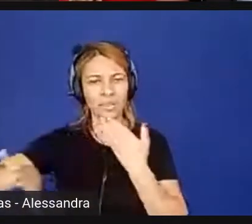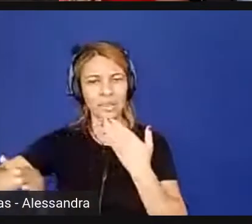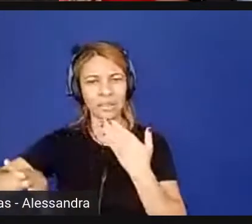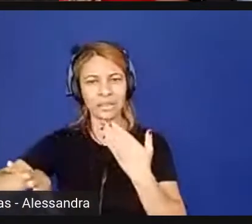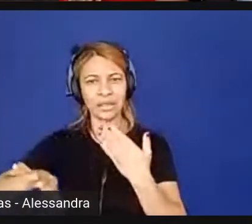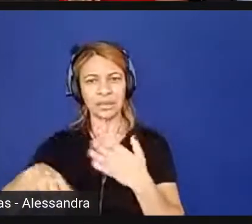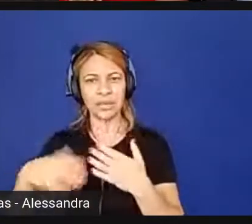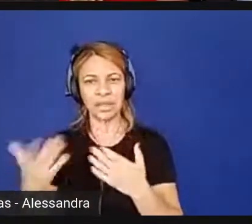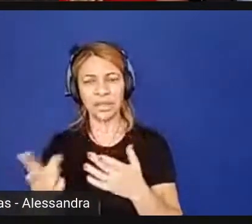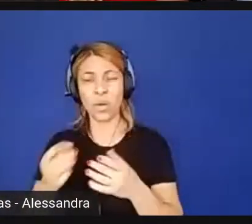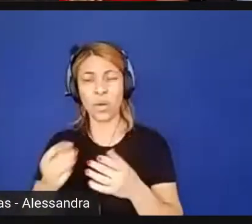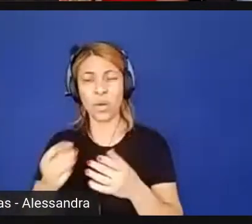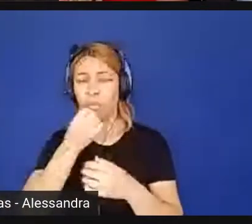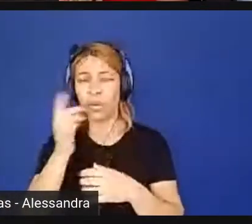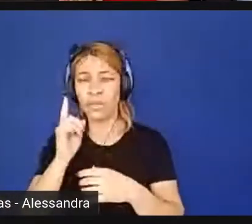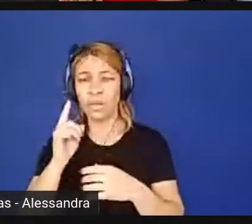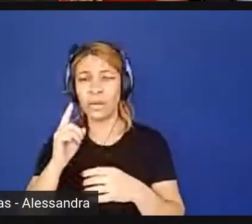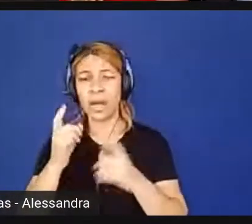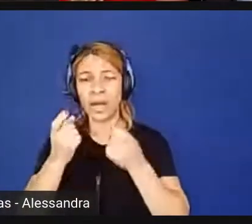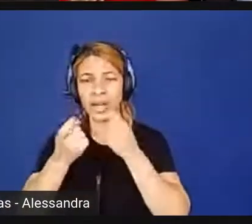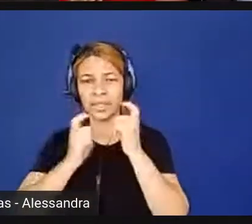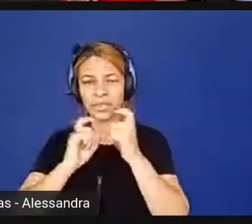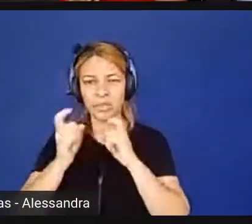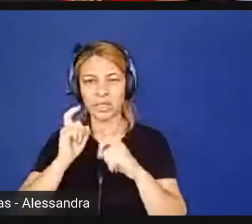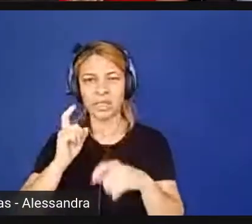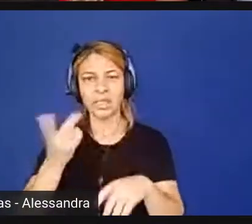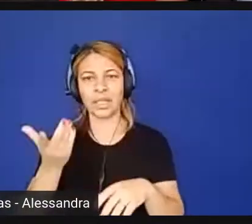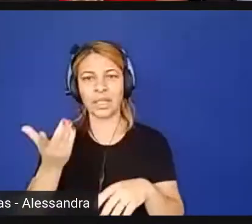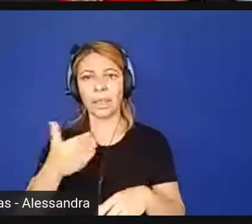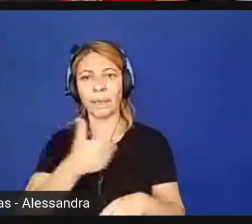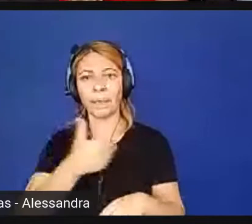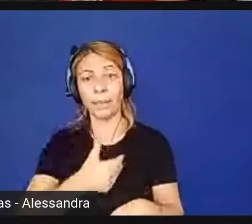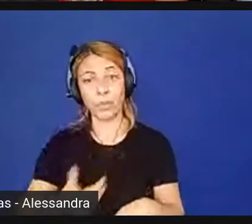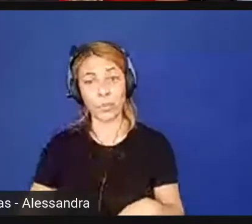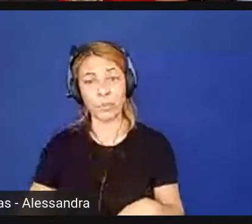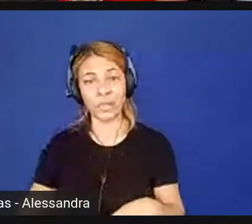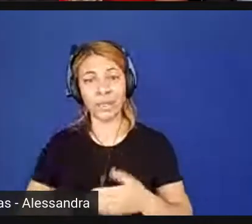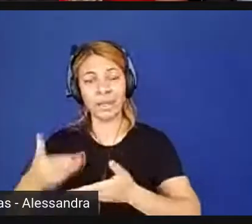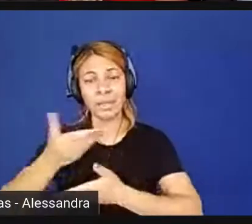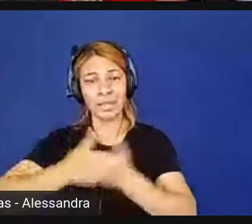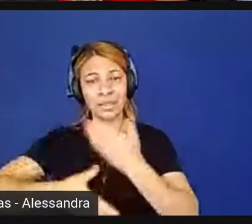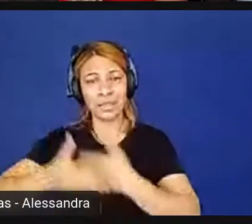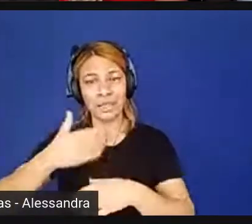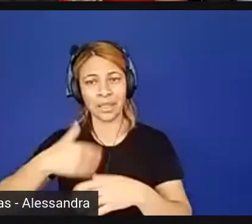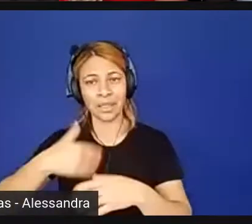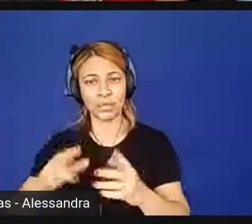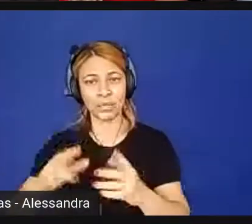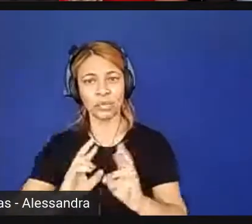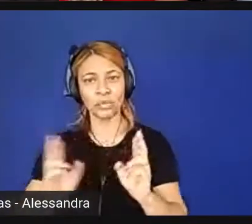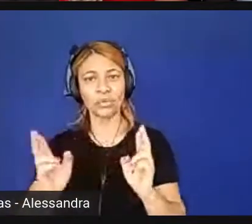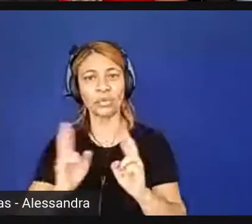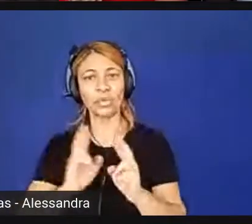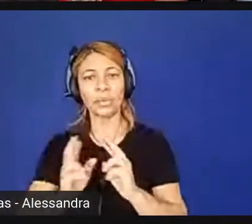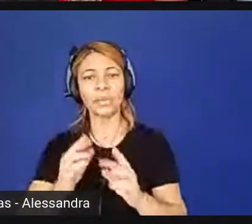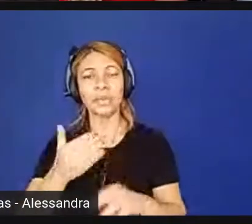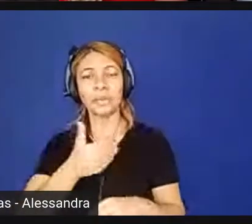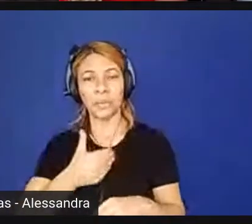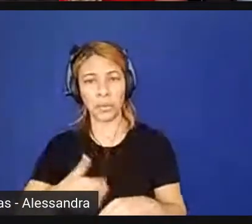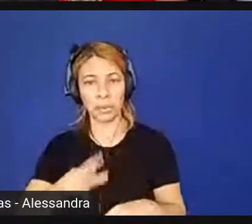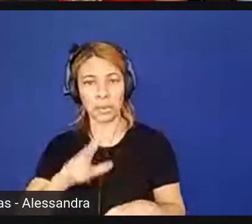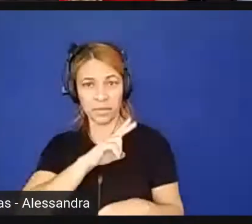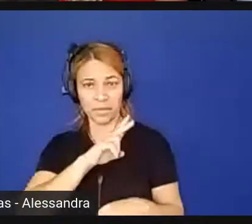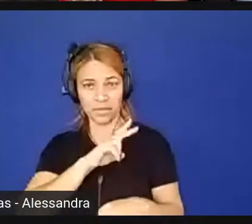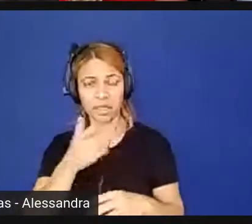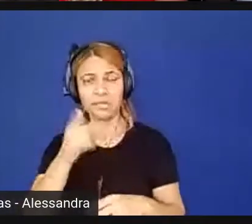a administração pública e as parcerias, né, as relações público-privadas? Como vocês veem?